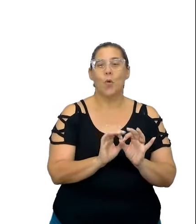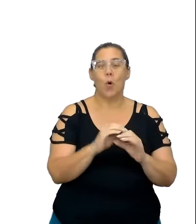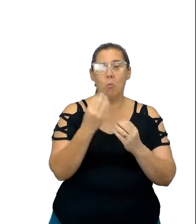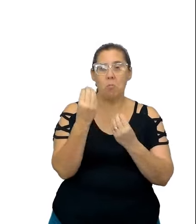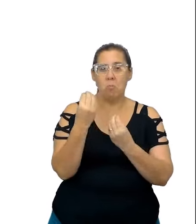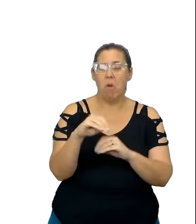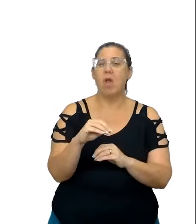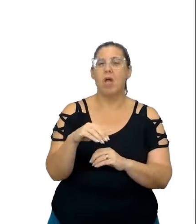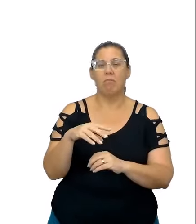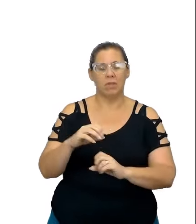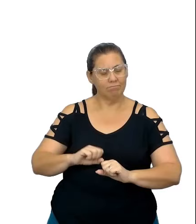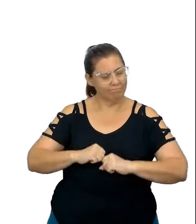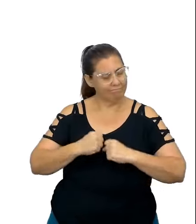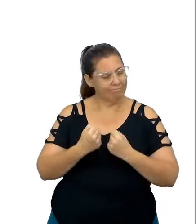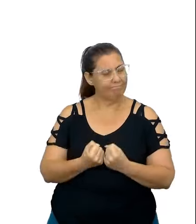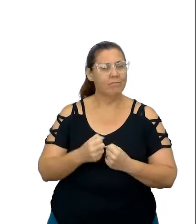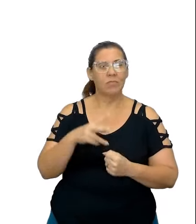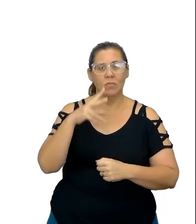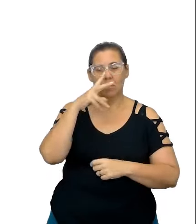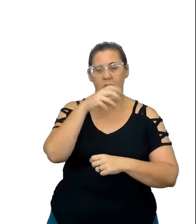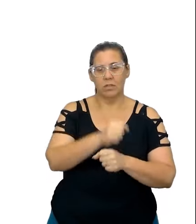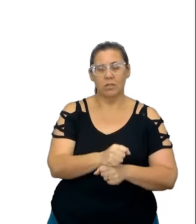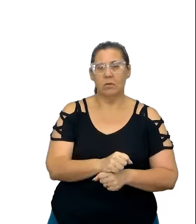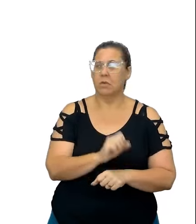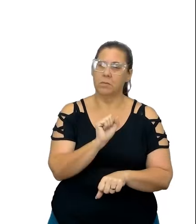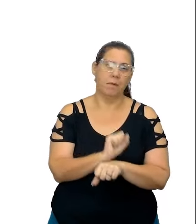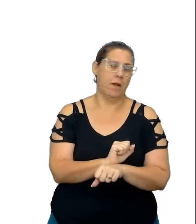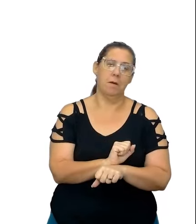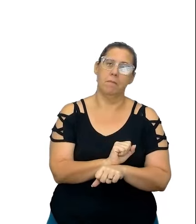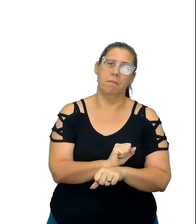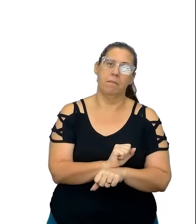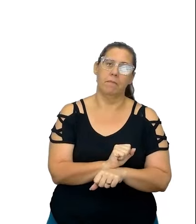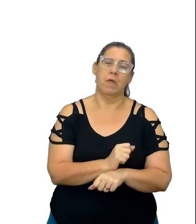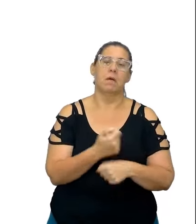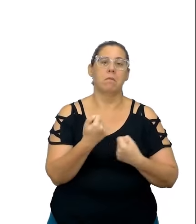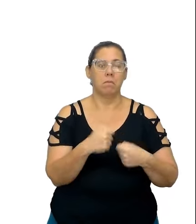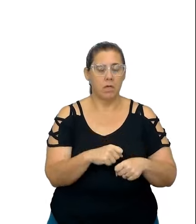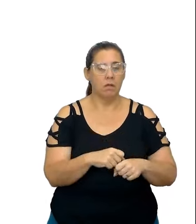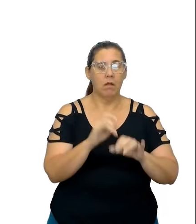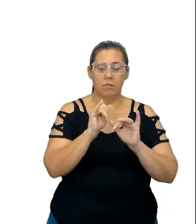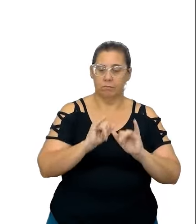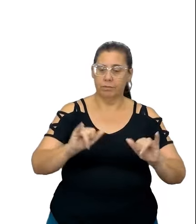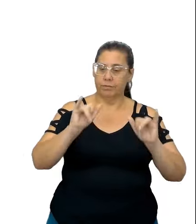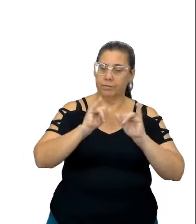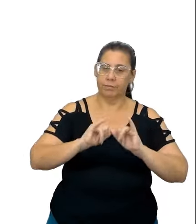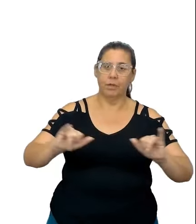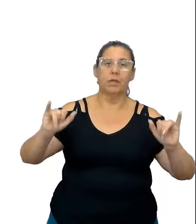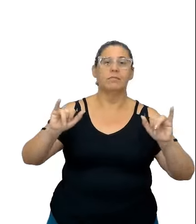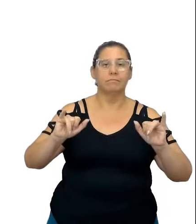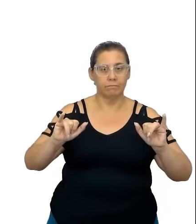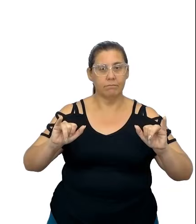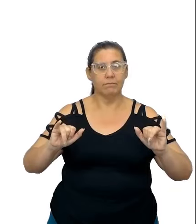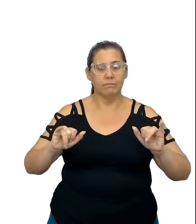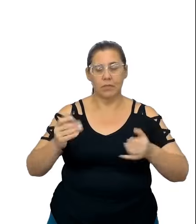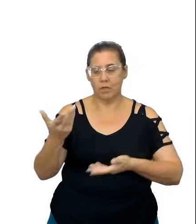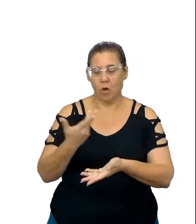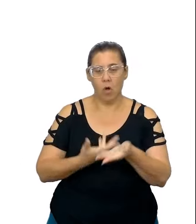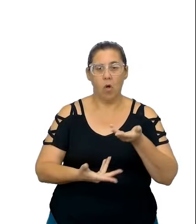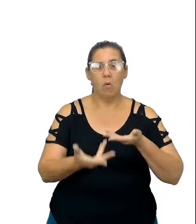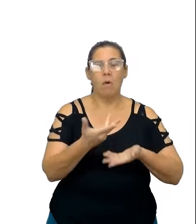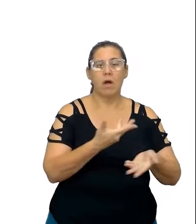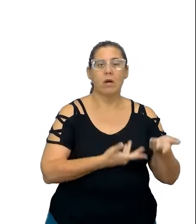deu o máximo de si. Não pode morrer aí. É preciso que isso seja divulgado. É preciso que isso seja